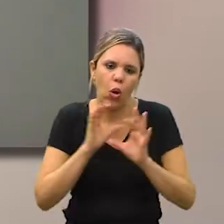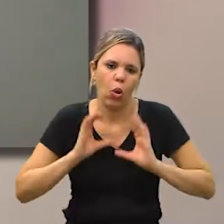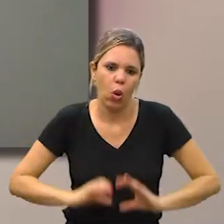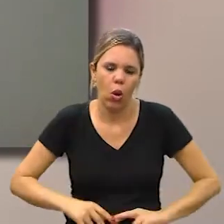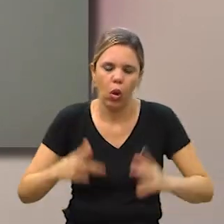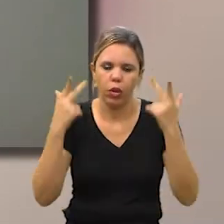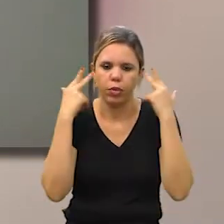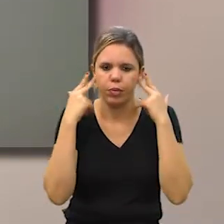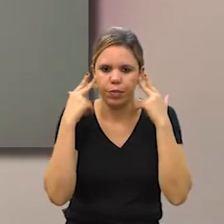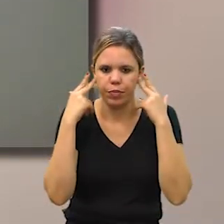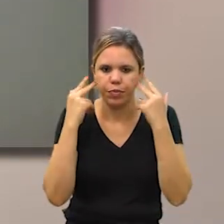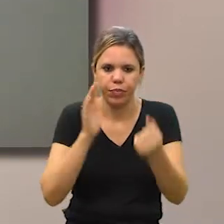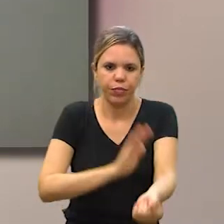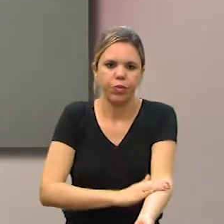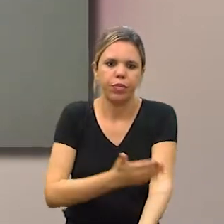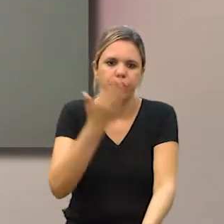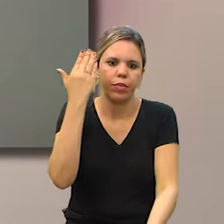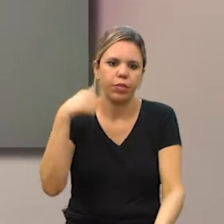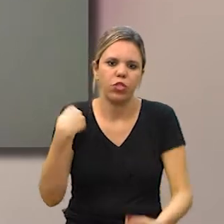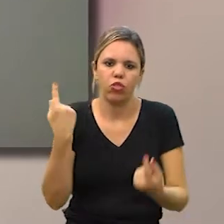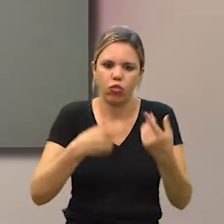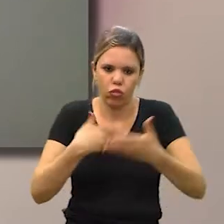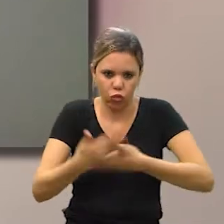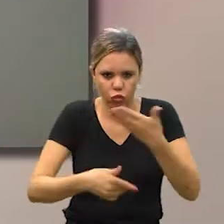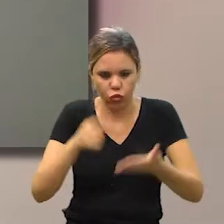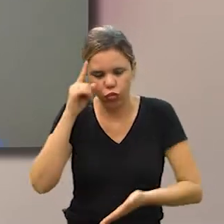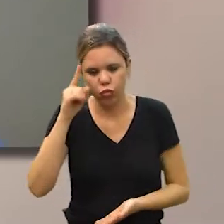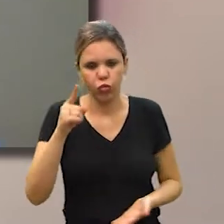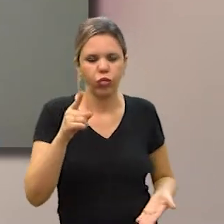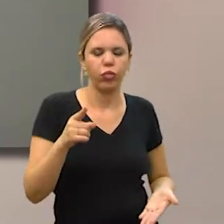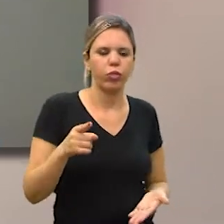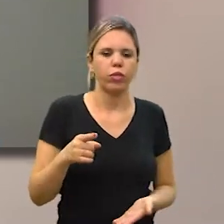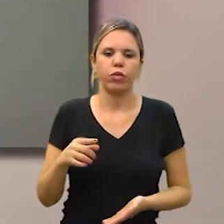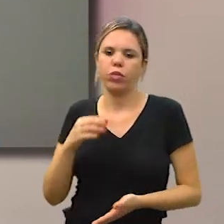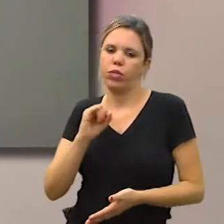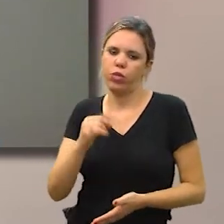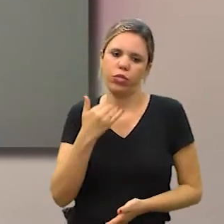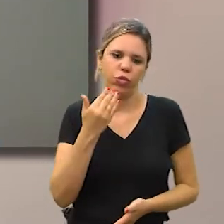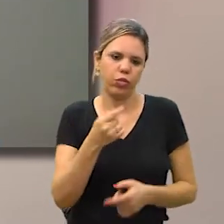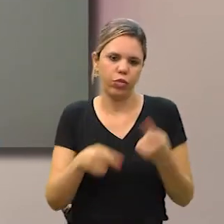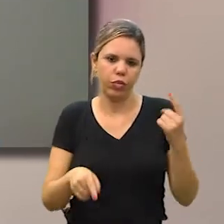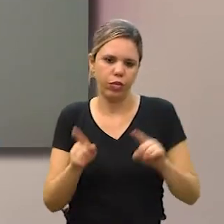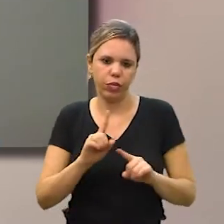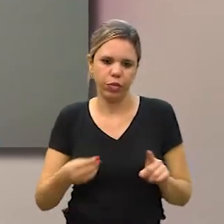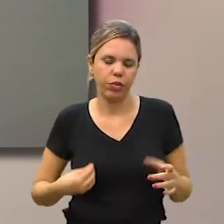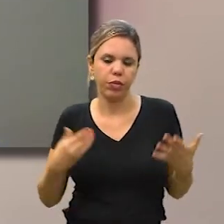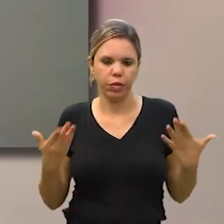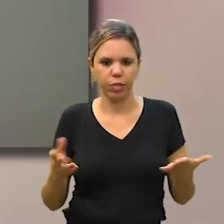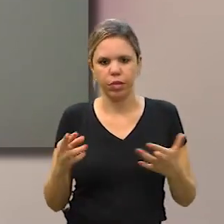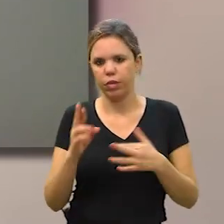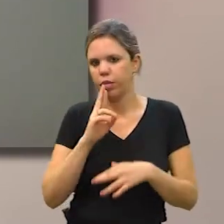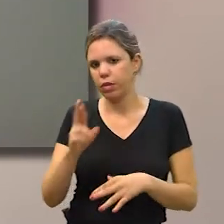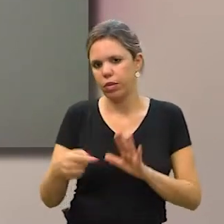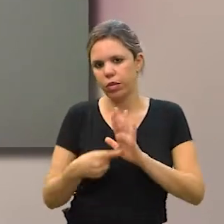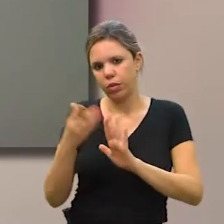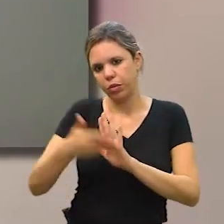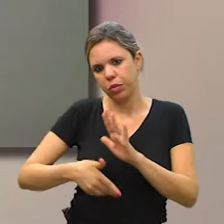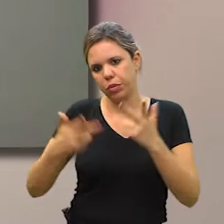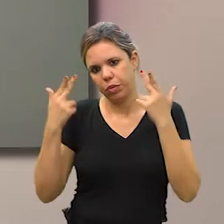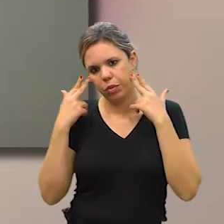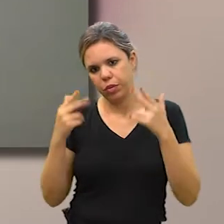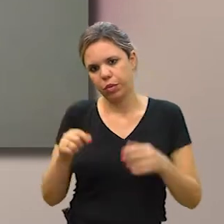comportamento normal da pressão no nosso dia a dia senão a gente não viveria adequadamente é uma resposta